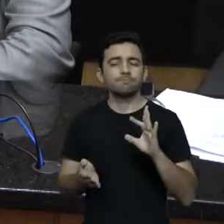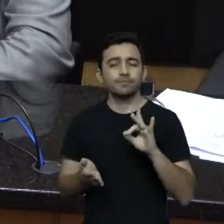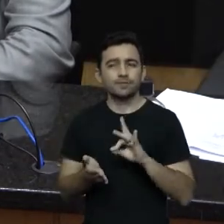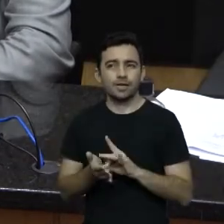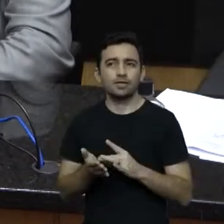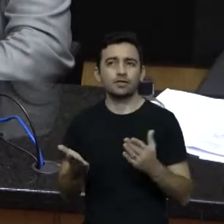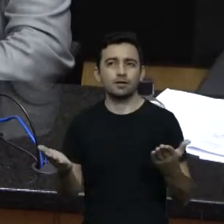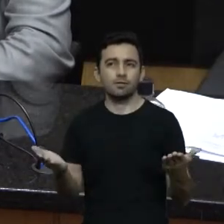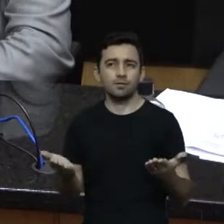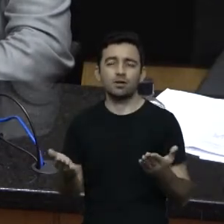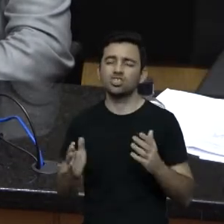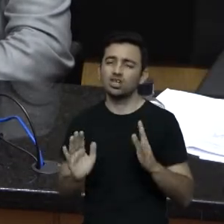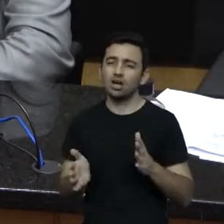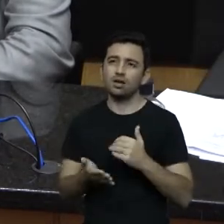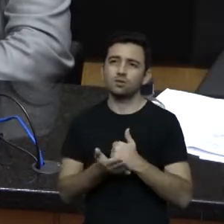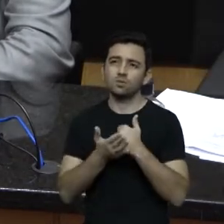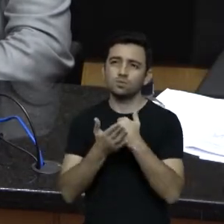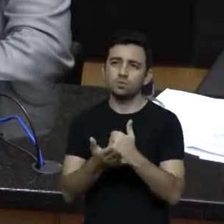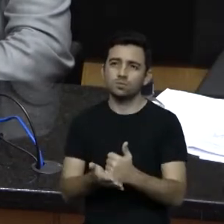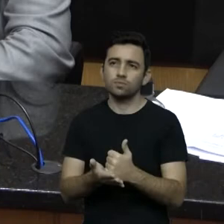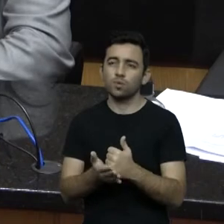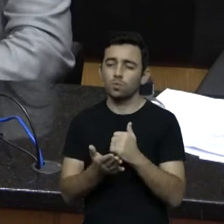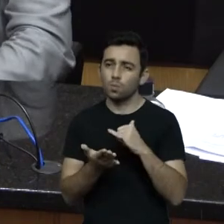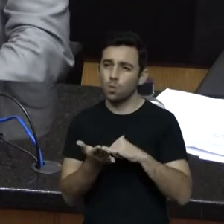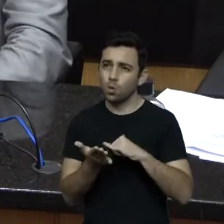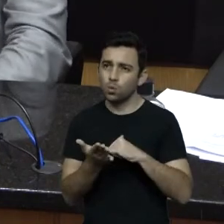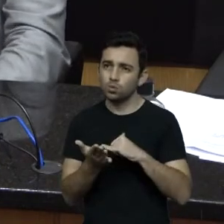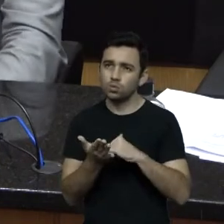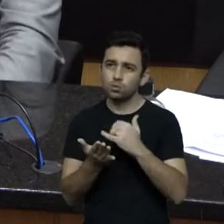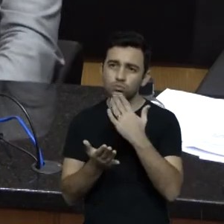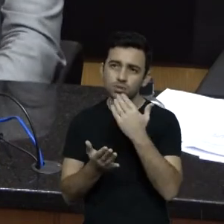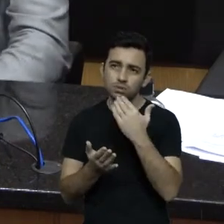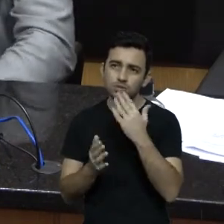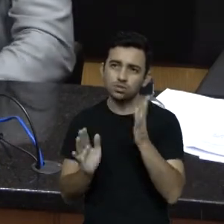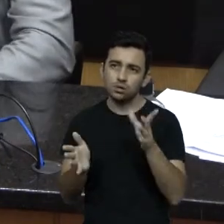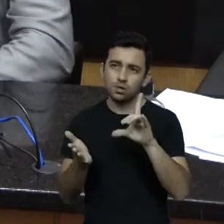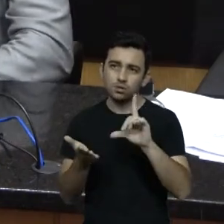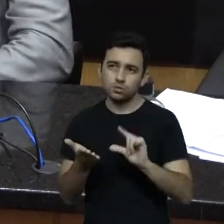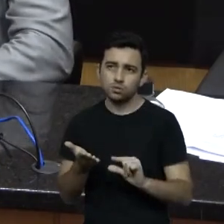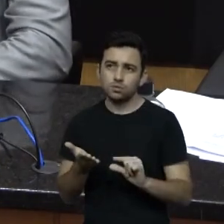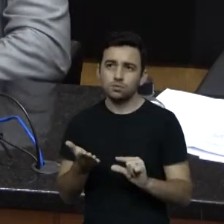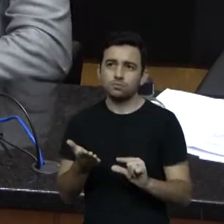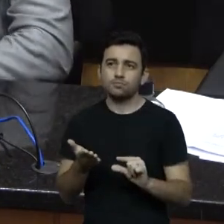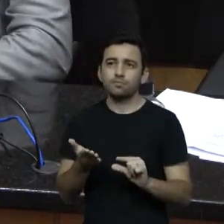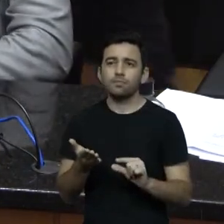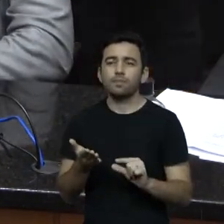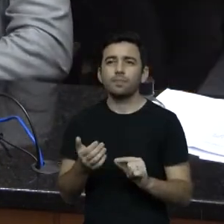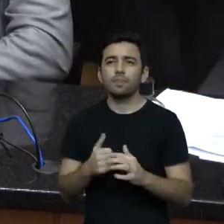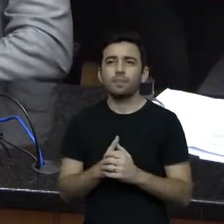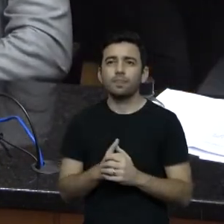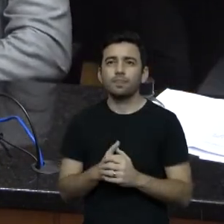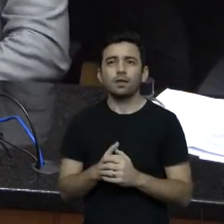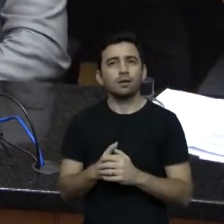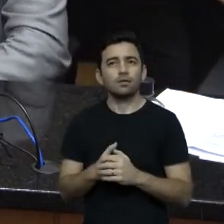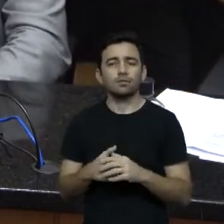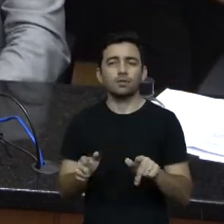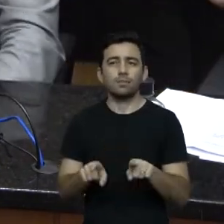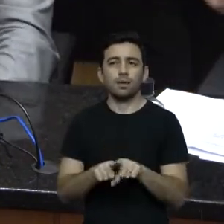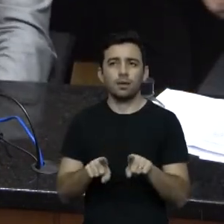não é essa foi ajudado o imposto da refeição já baixou agora da bebida quente das bebidas alcoólicas